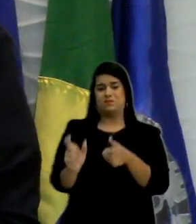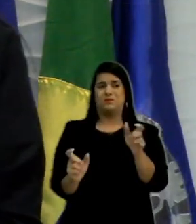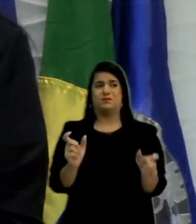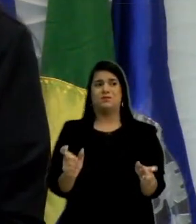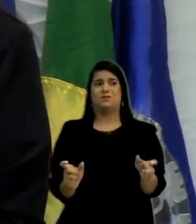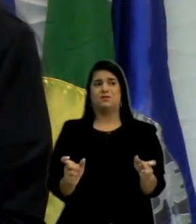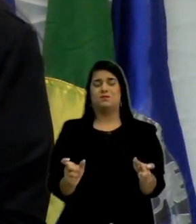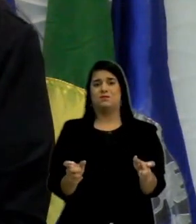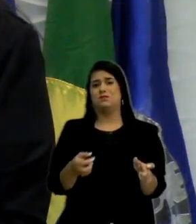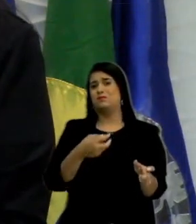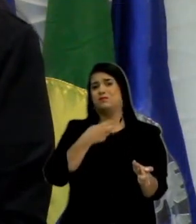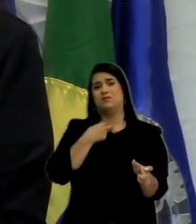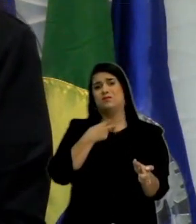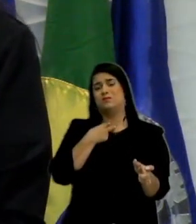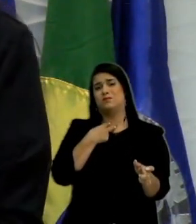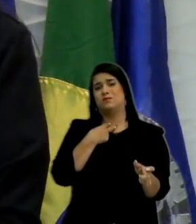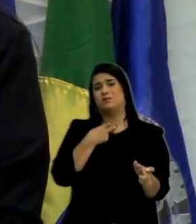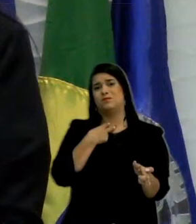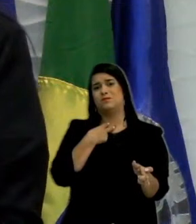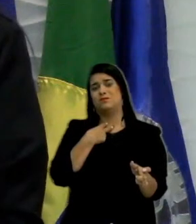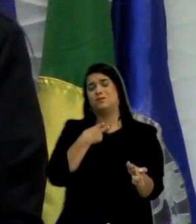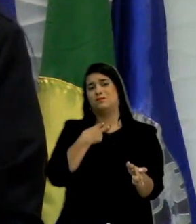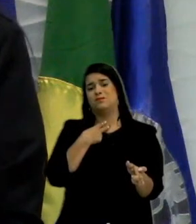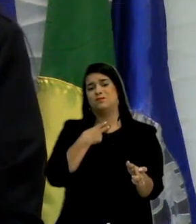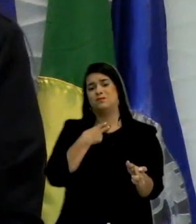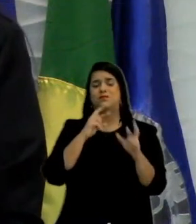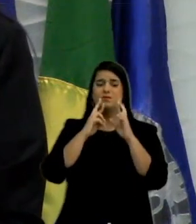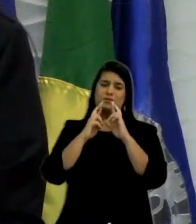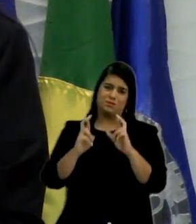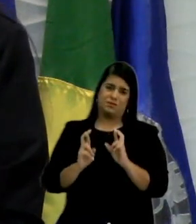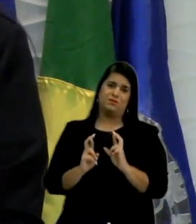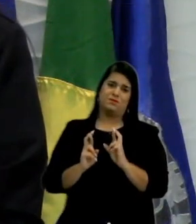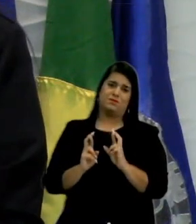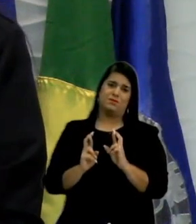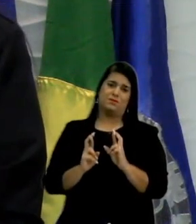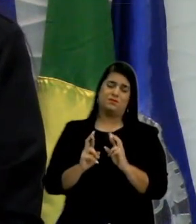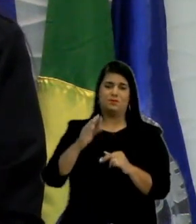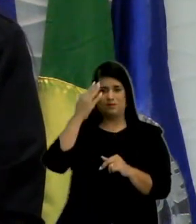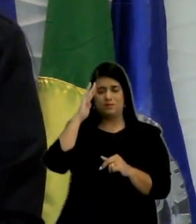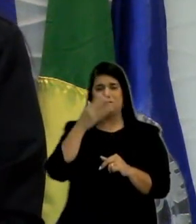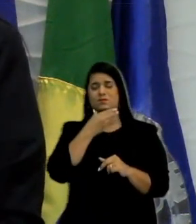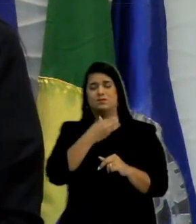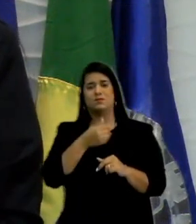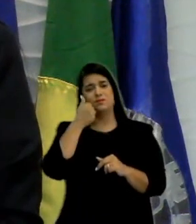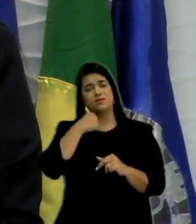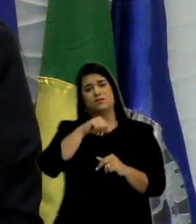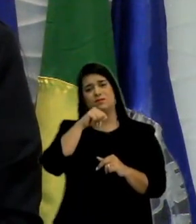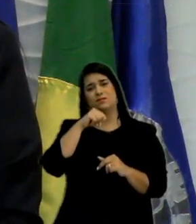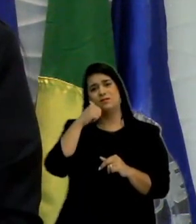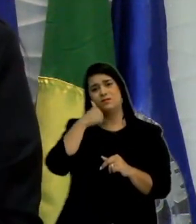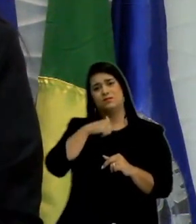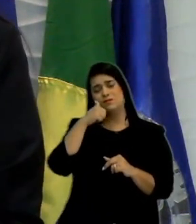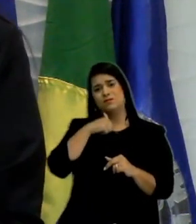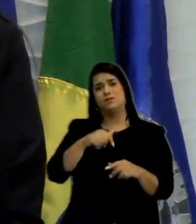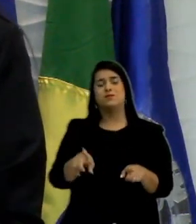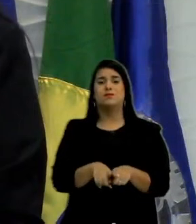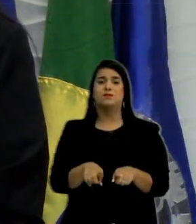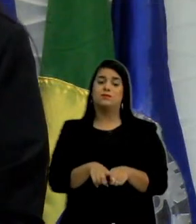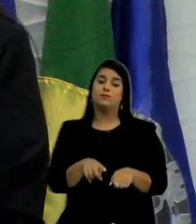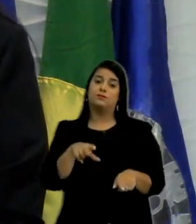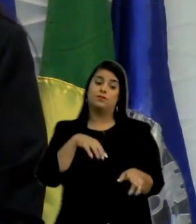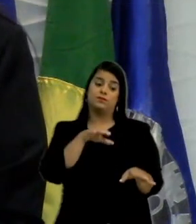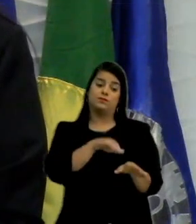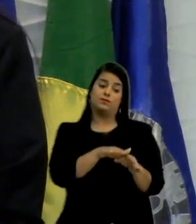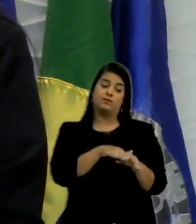aqui para se defender, tanto o homem como a mulher. E aqui tem um conselho de ética.